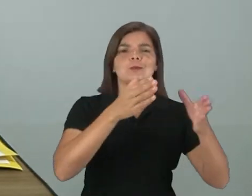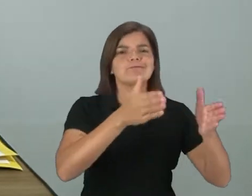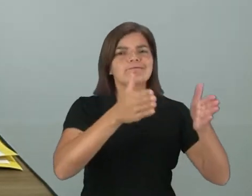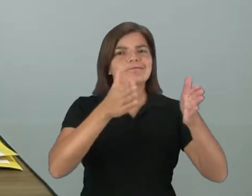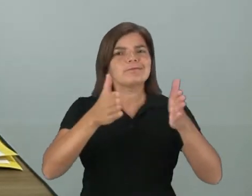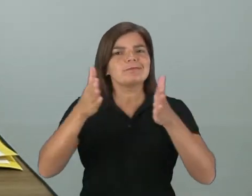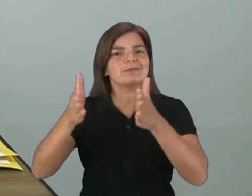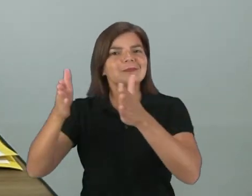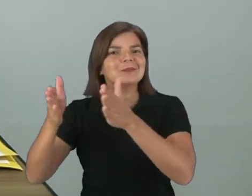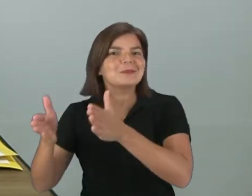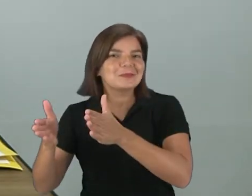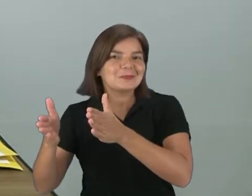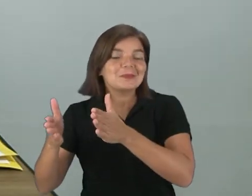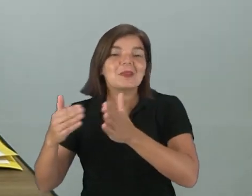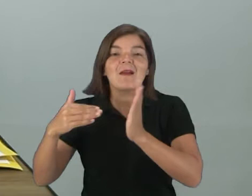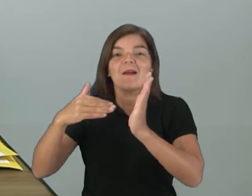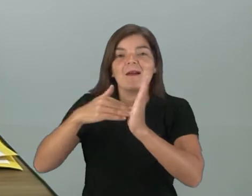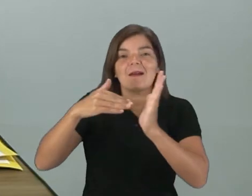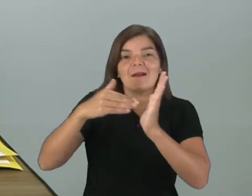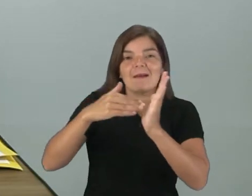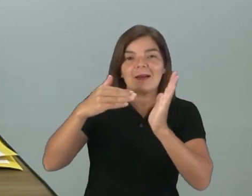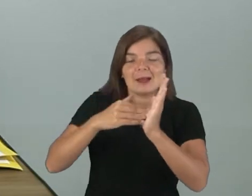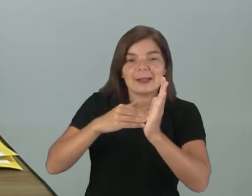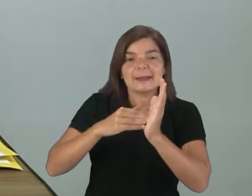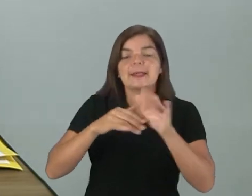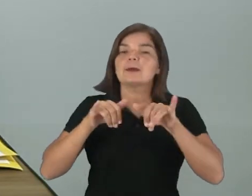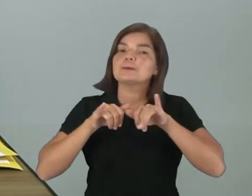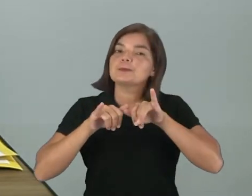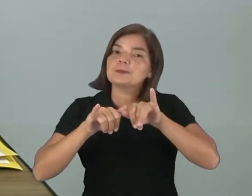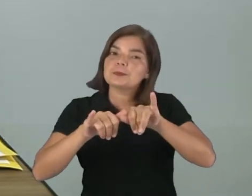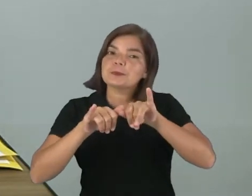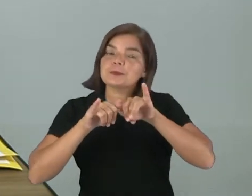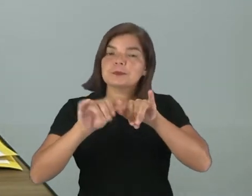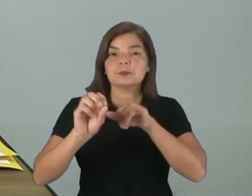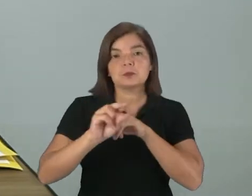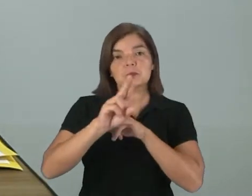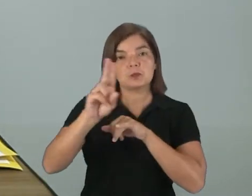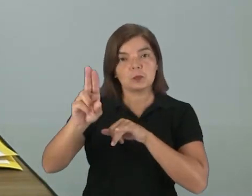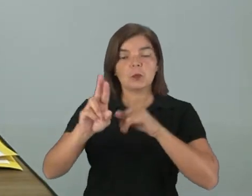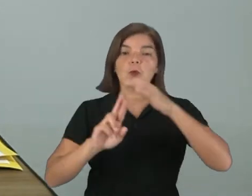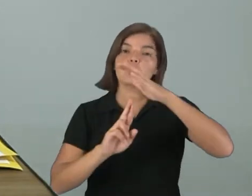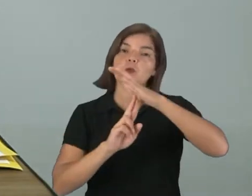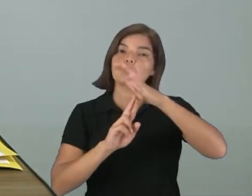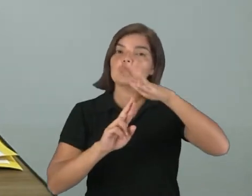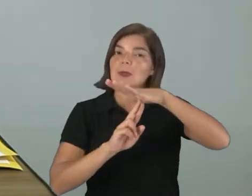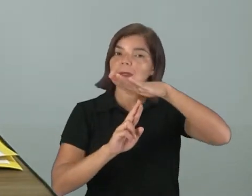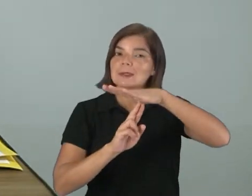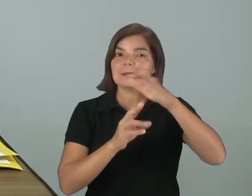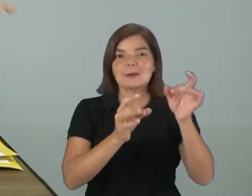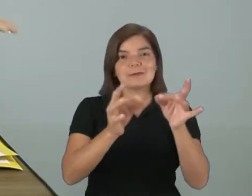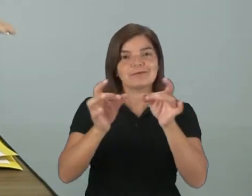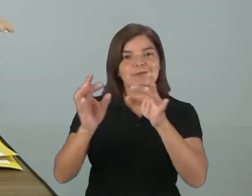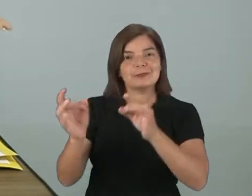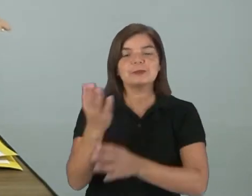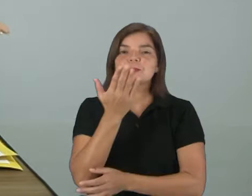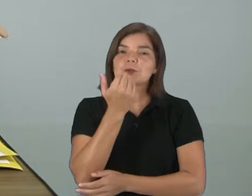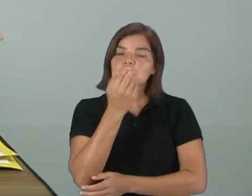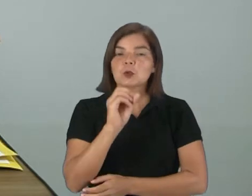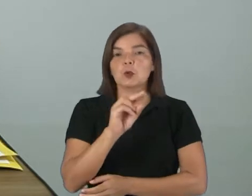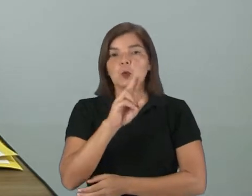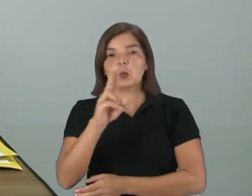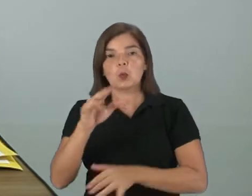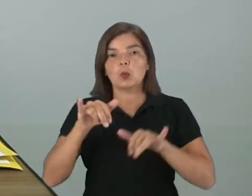eles fazem até chegar ao supermercado ou nas feiras livres ou ali